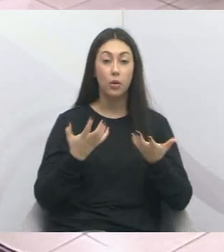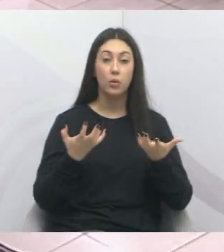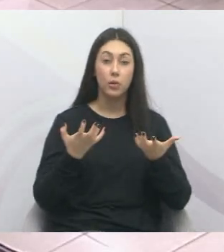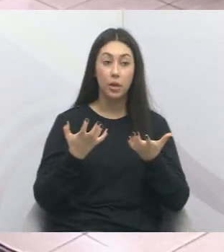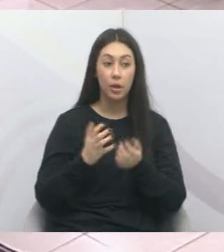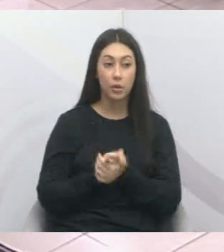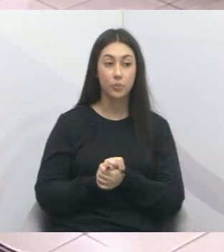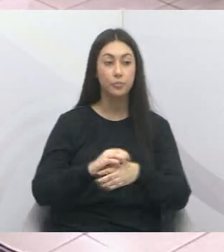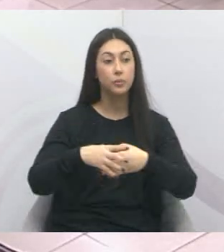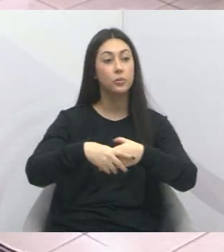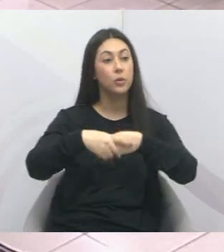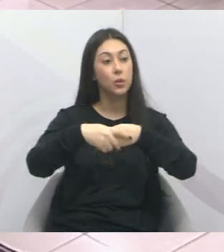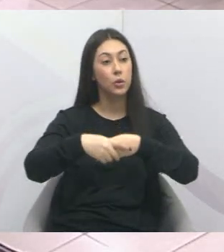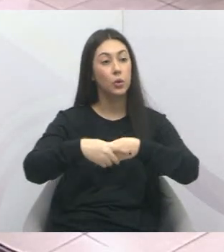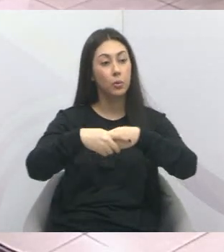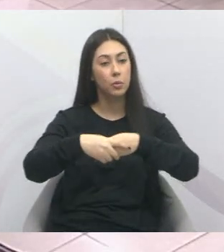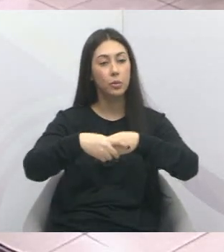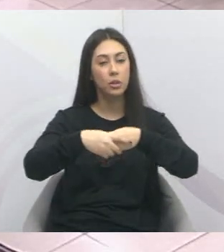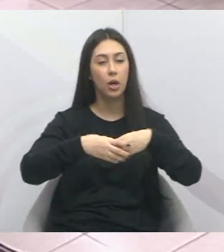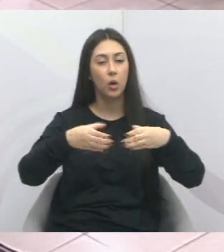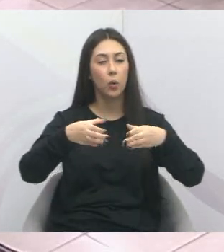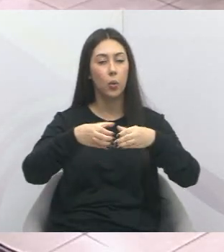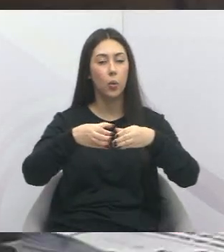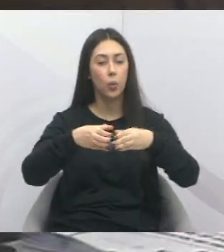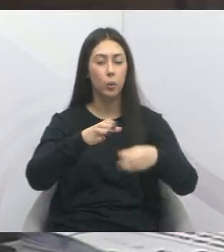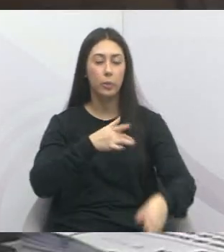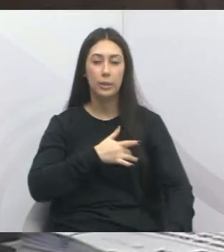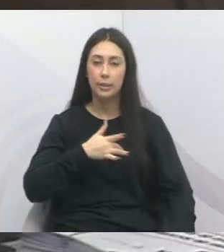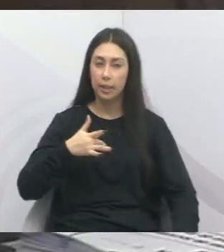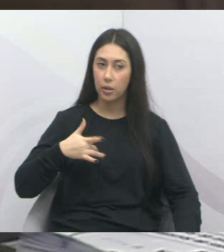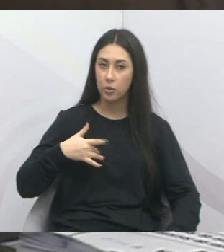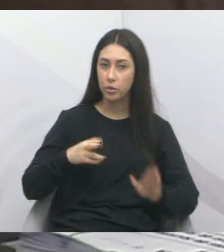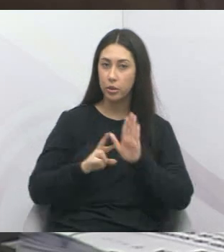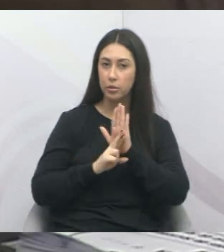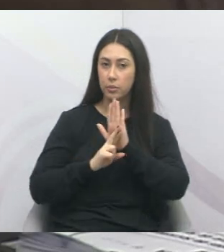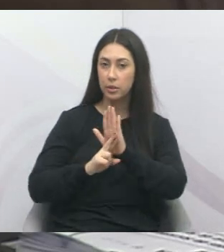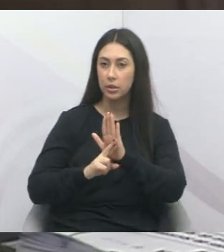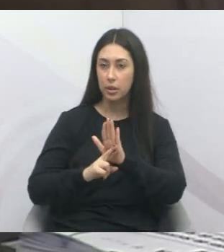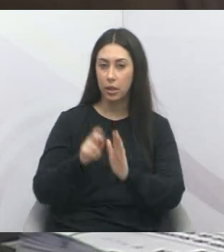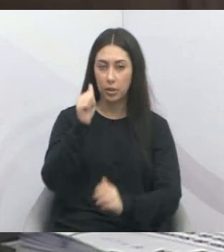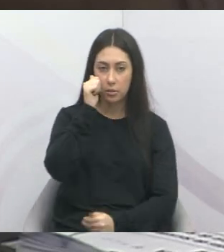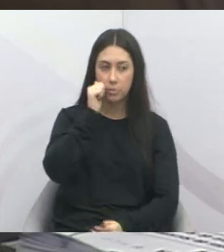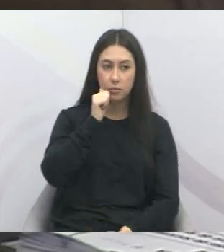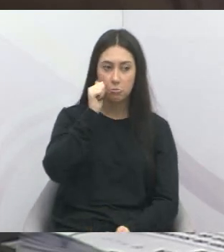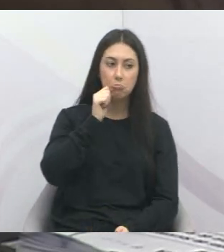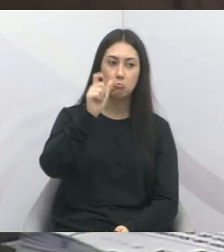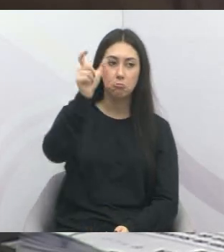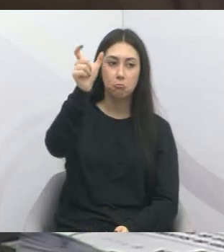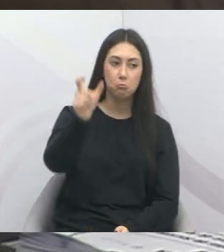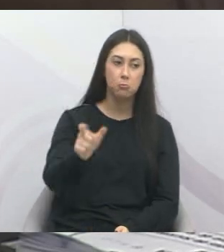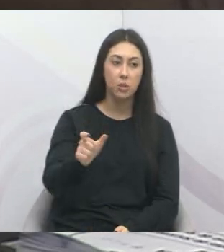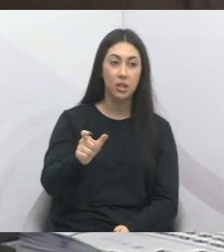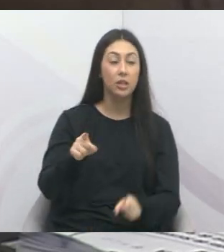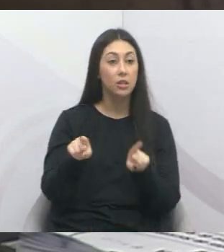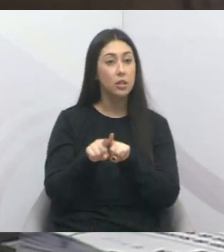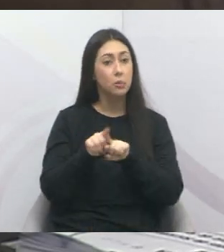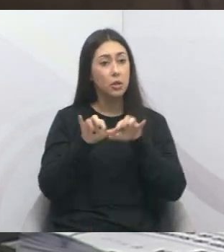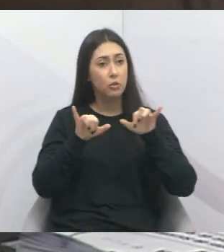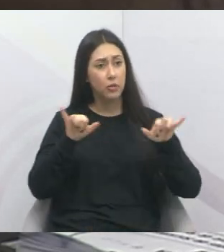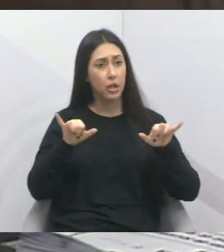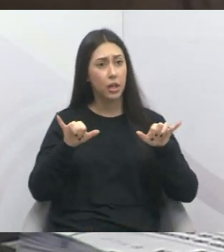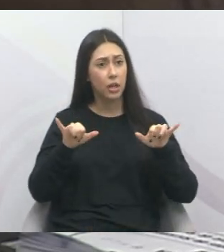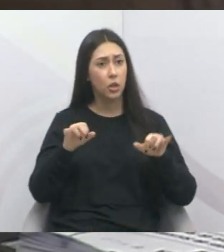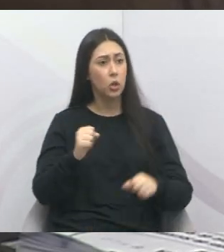Quero estar cumprimentando toda a equipe da saúde, em nome da doutora, e dizer que deu um número bom aqui